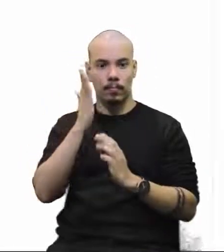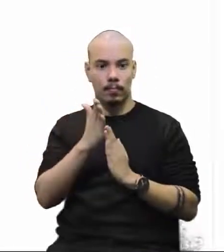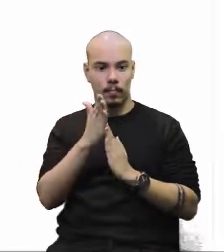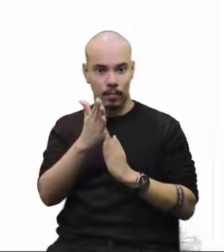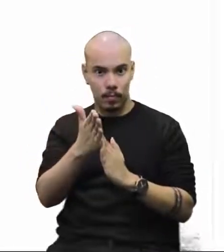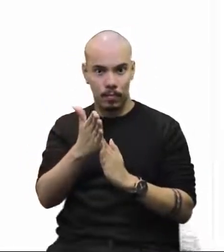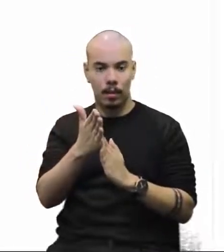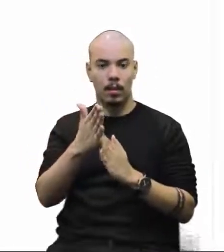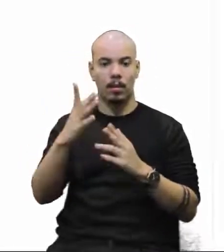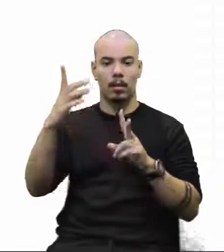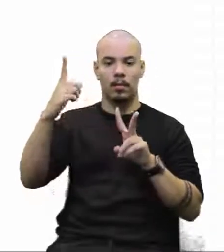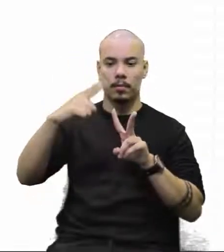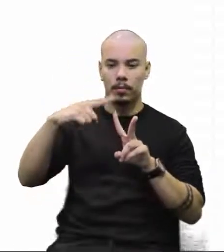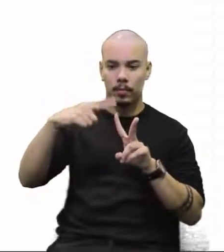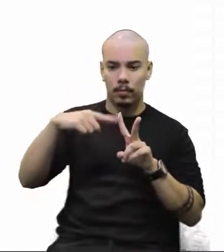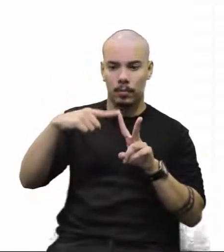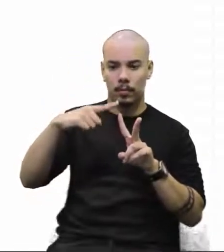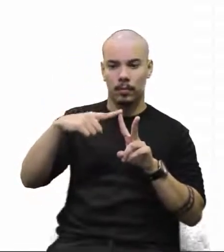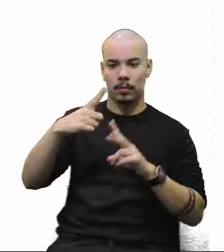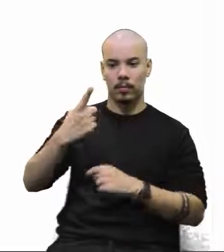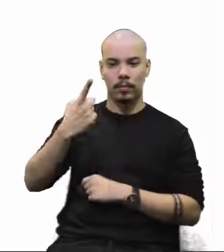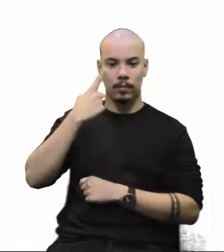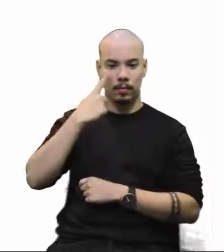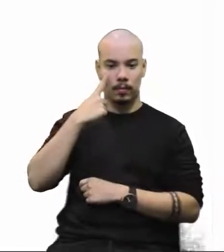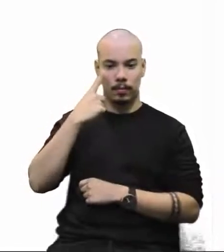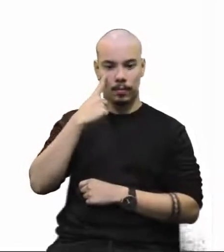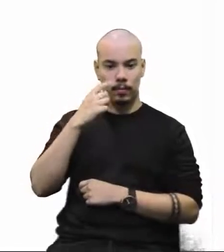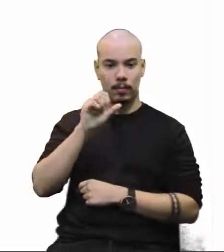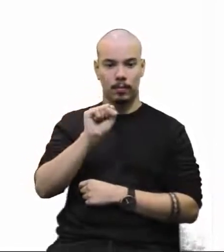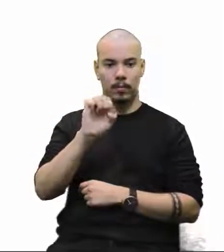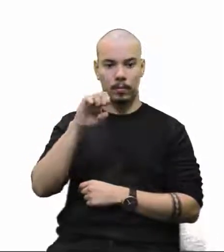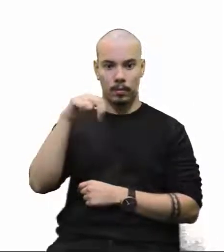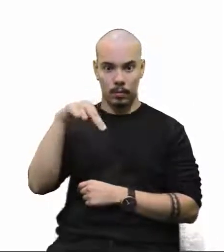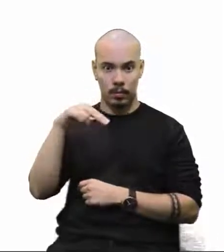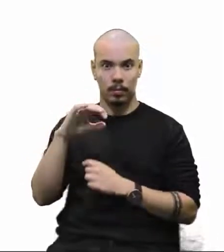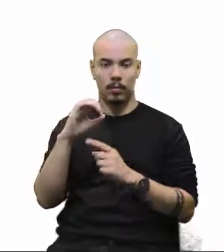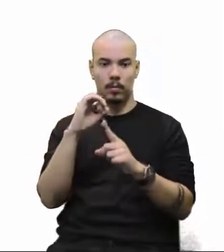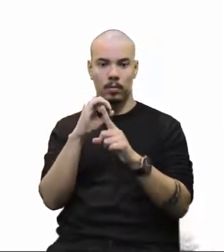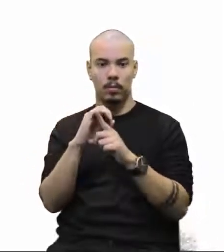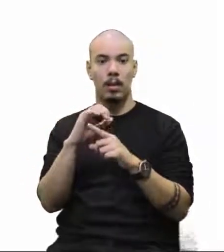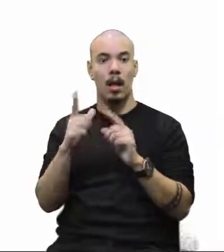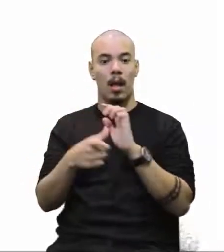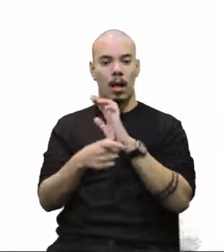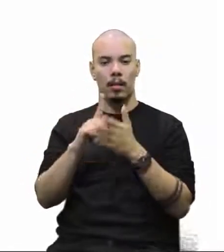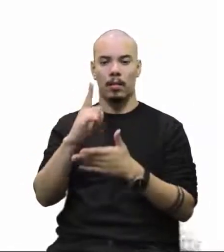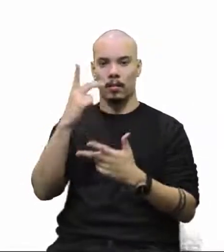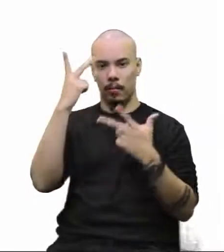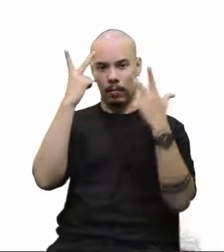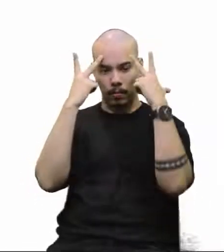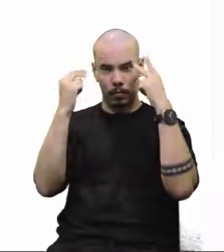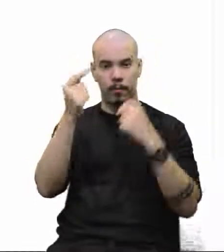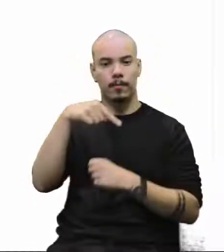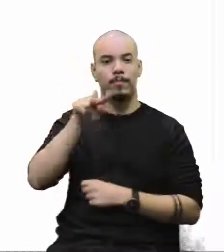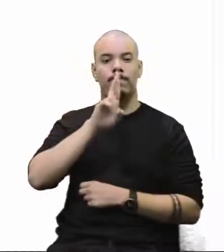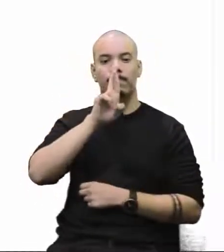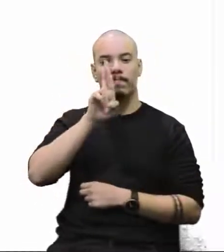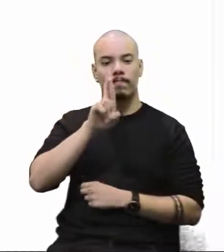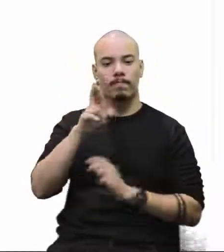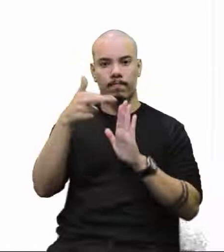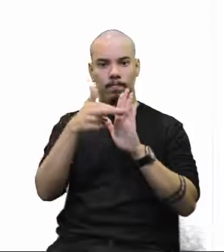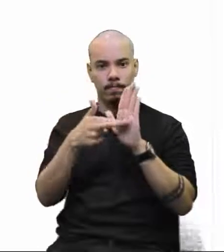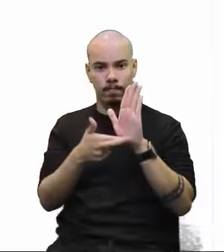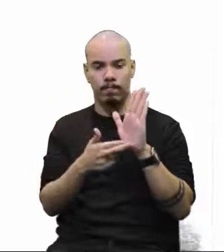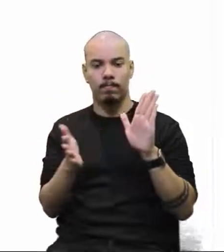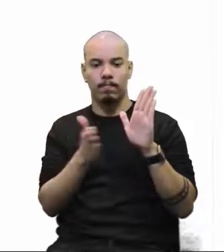parte vetorial, olhar o seno, quanto é que vale. Aqui estava até tranquilo para fazer a regrinha da